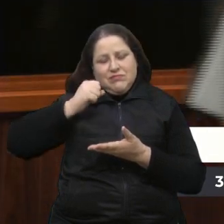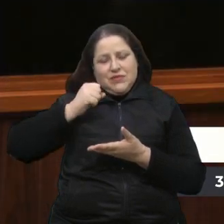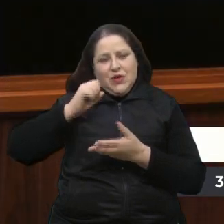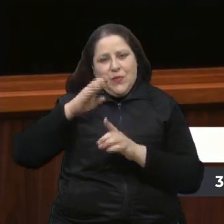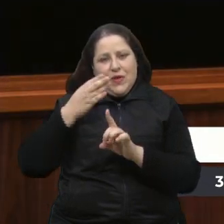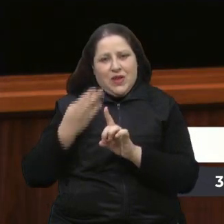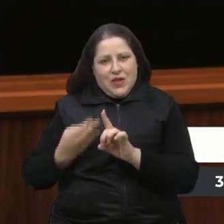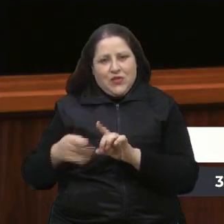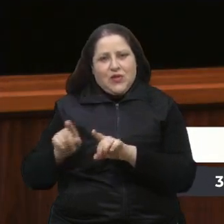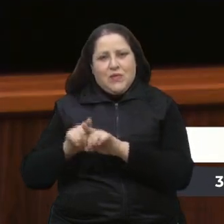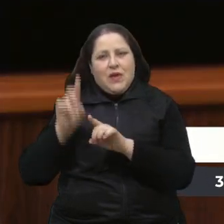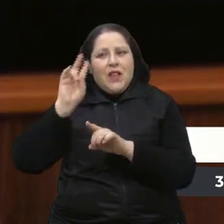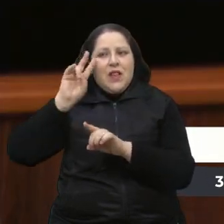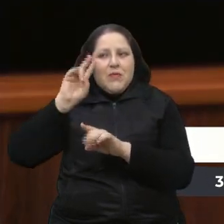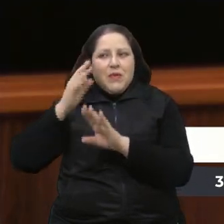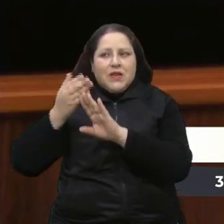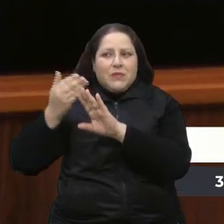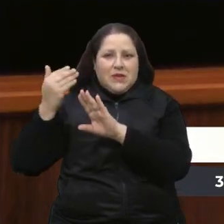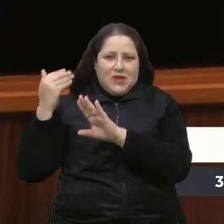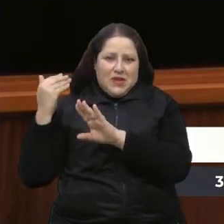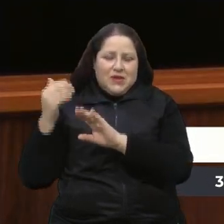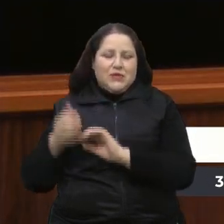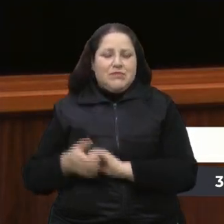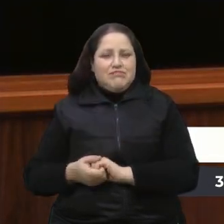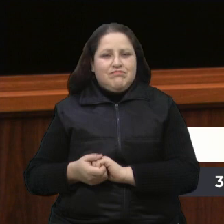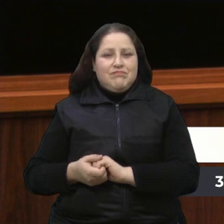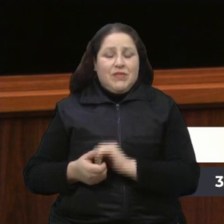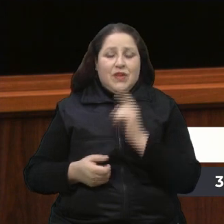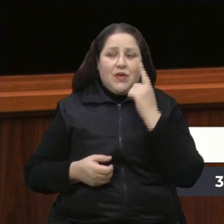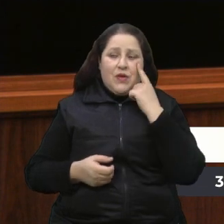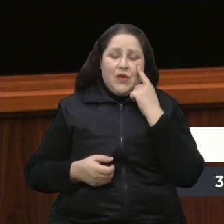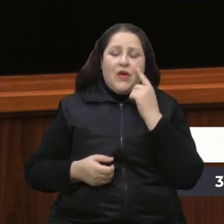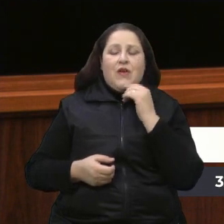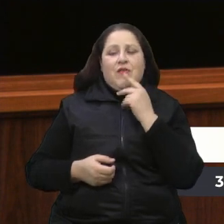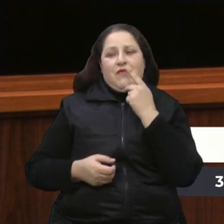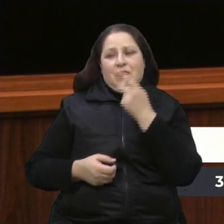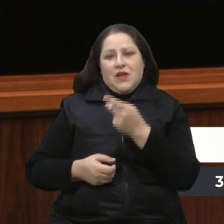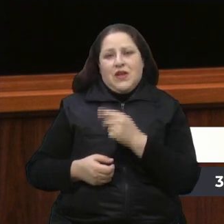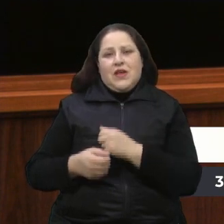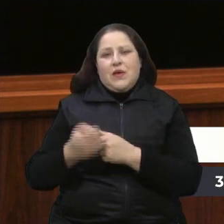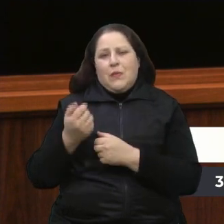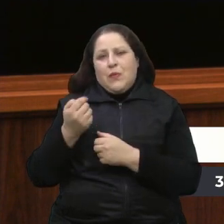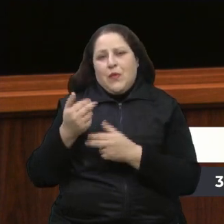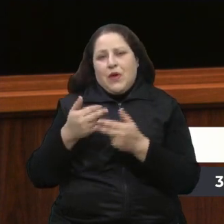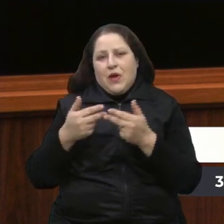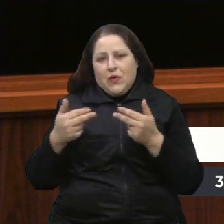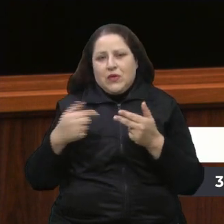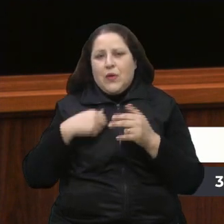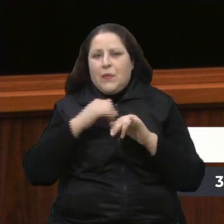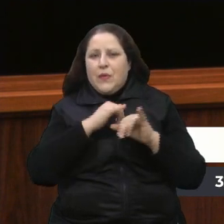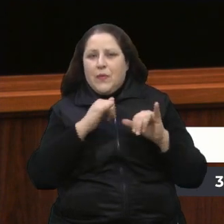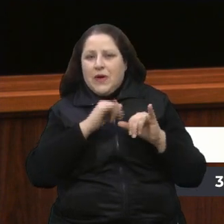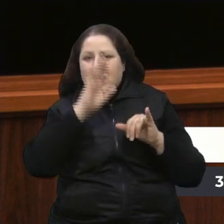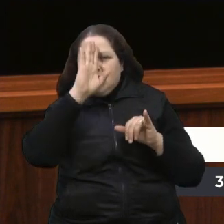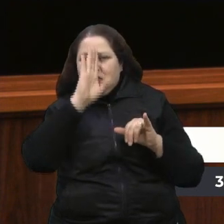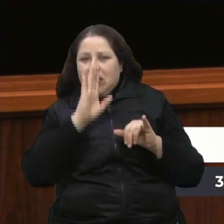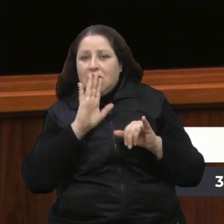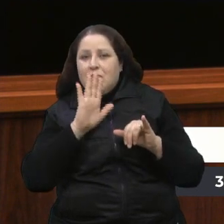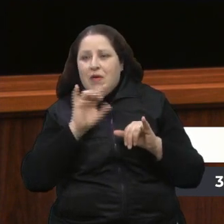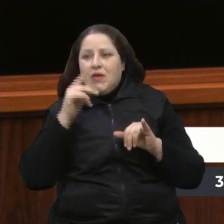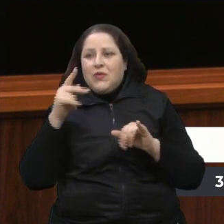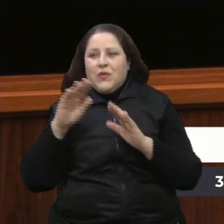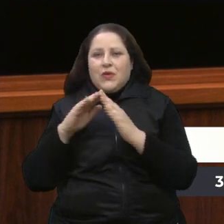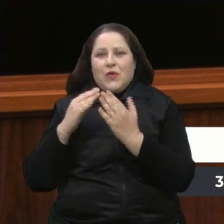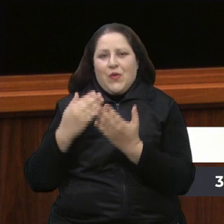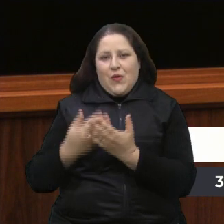daquela época e eu disse para ela olha tem poucas coisas que eu faço propaganda de graça mas arrisque rabisque é